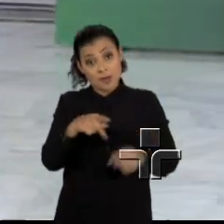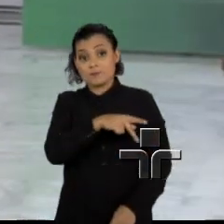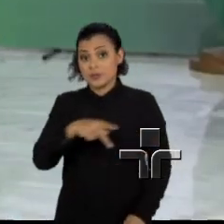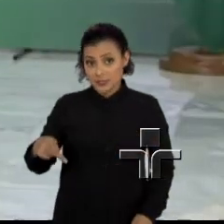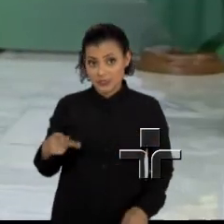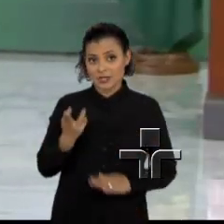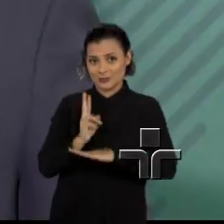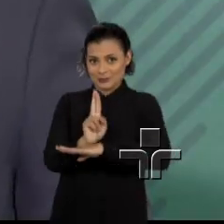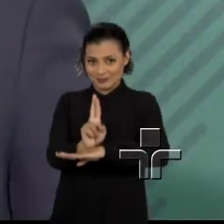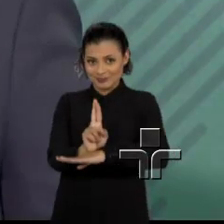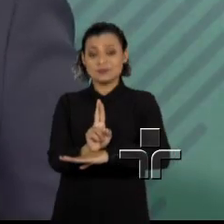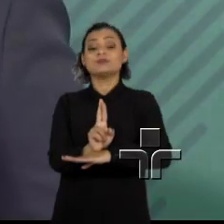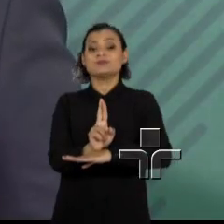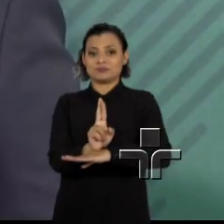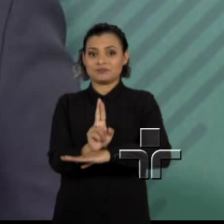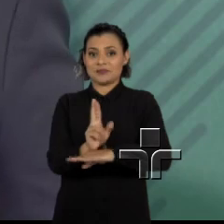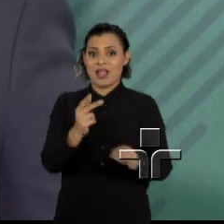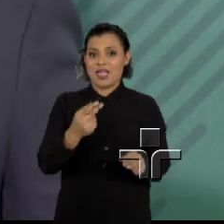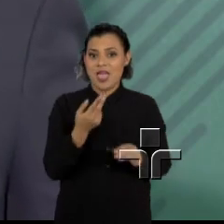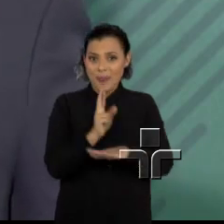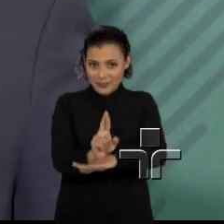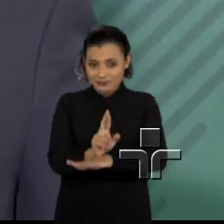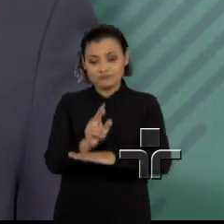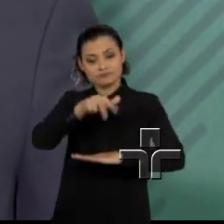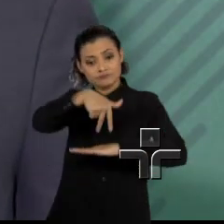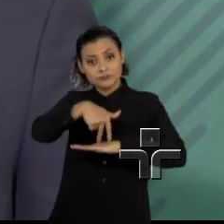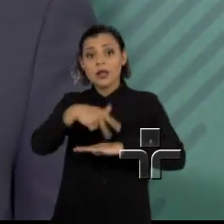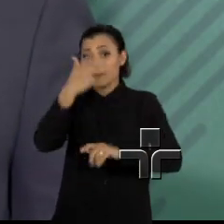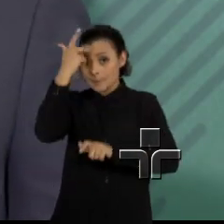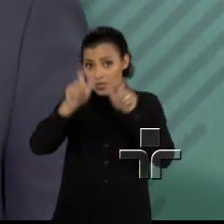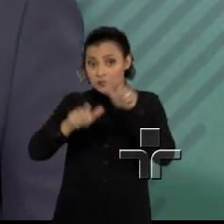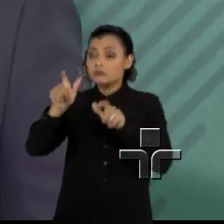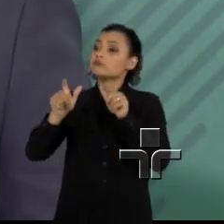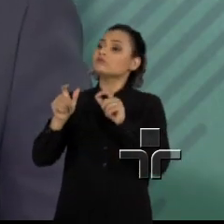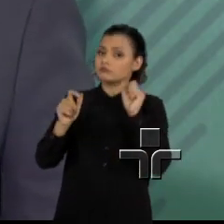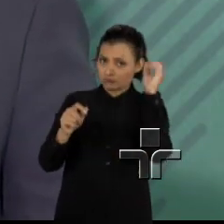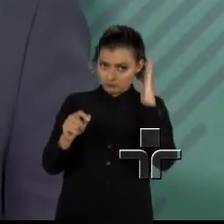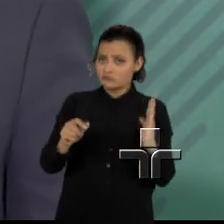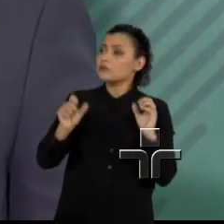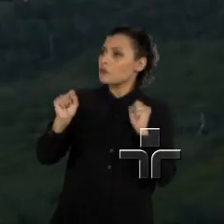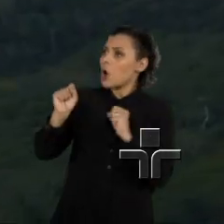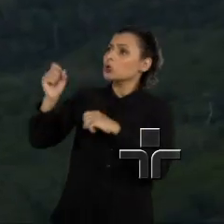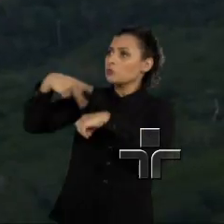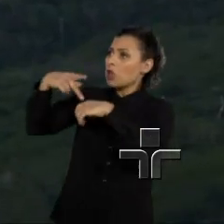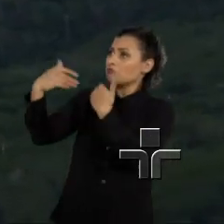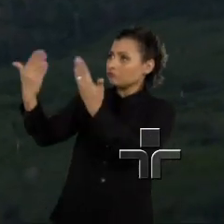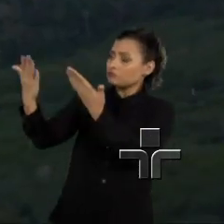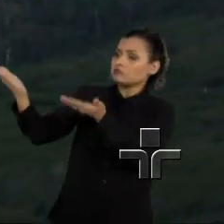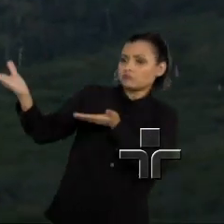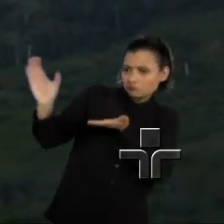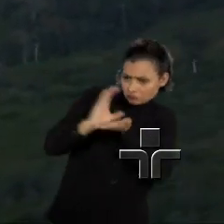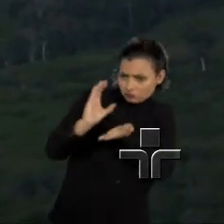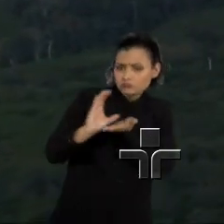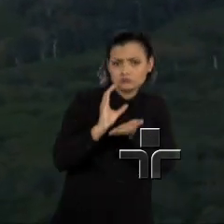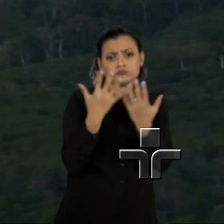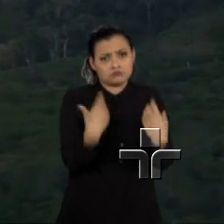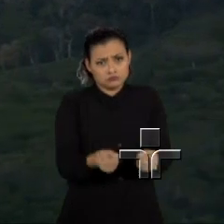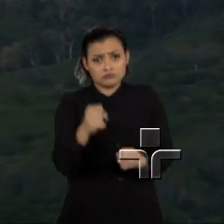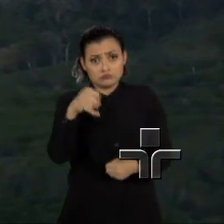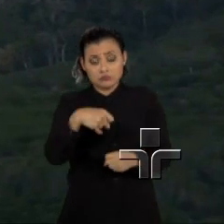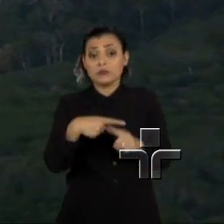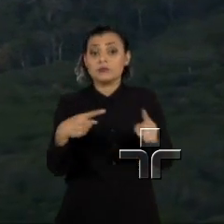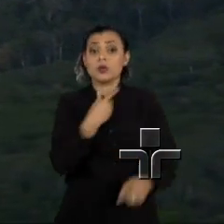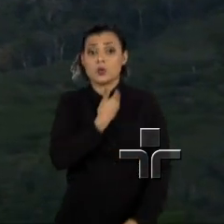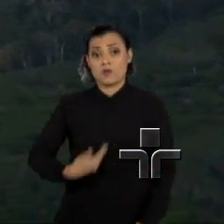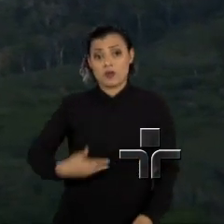havia afirmado que o governo pode aceitar doações de países e organismos internacionais para combater as queimadas, desde que o governo brasileiro